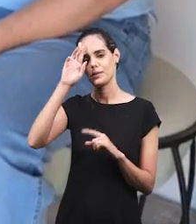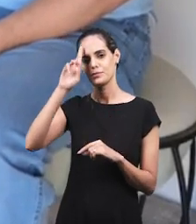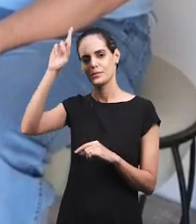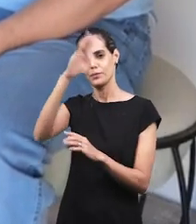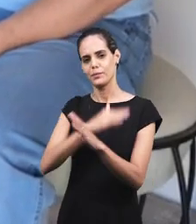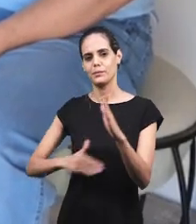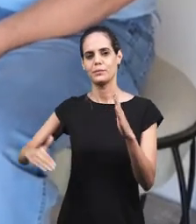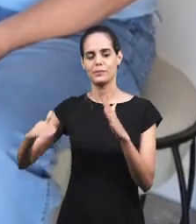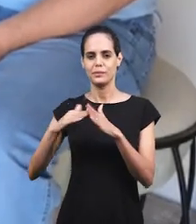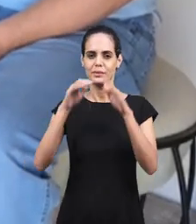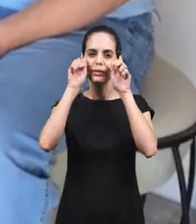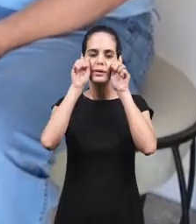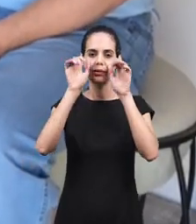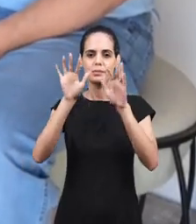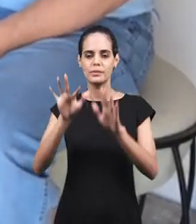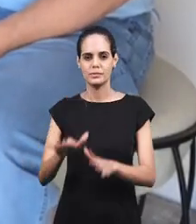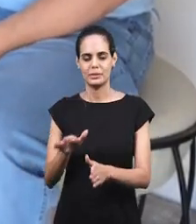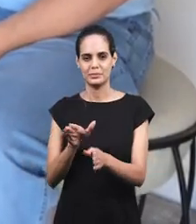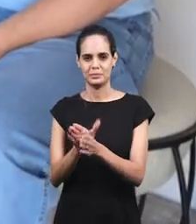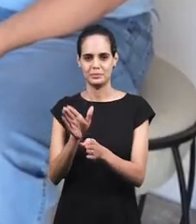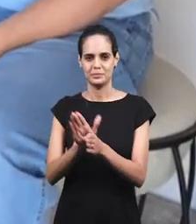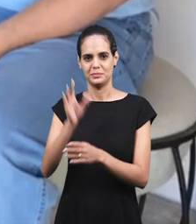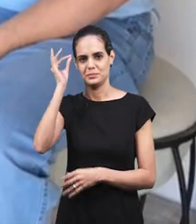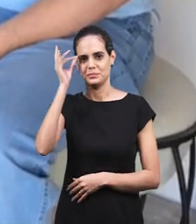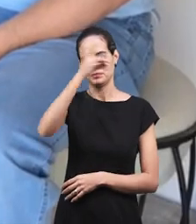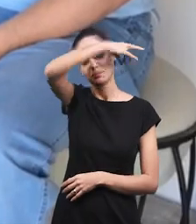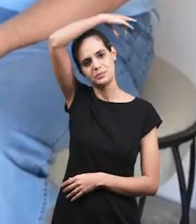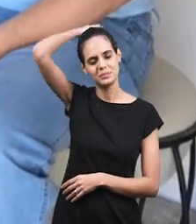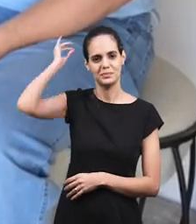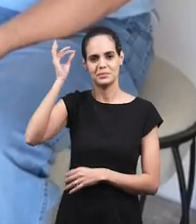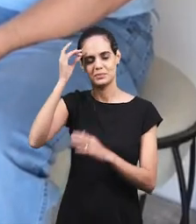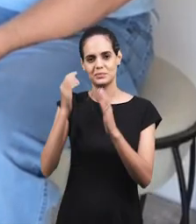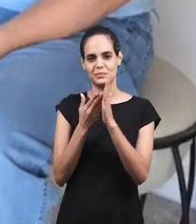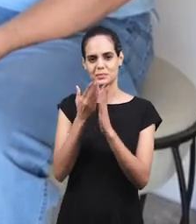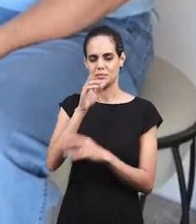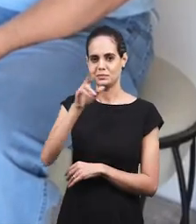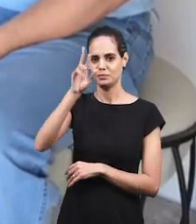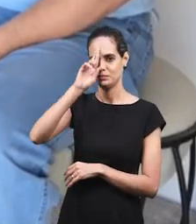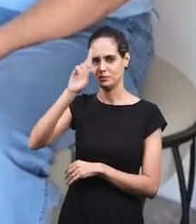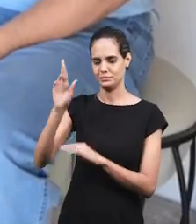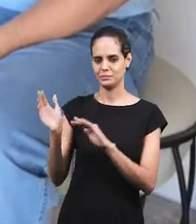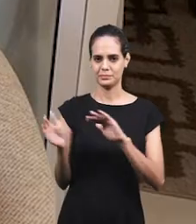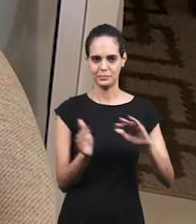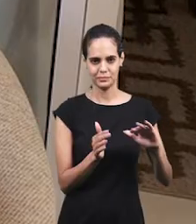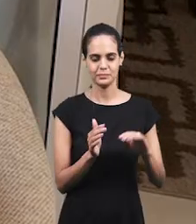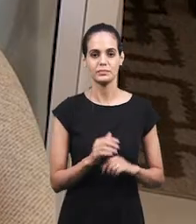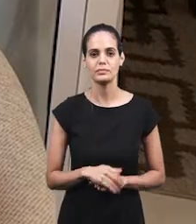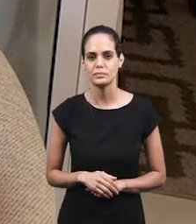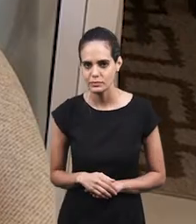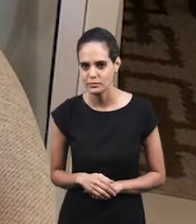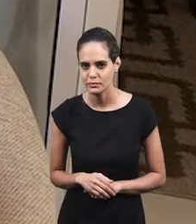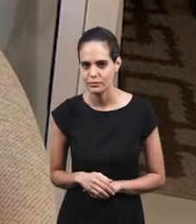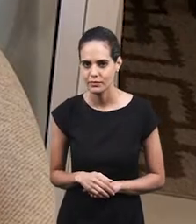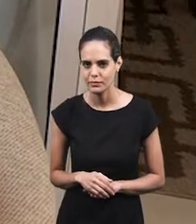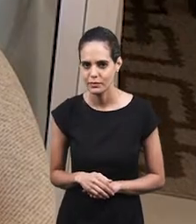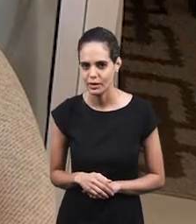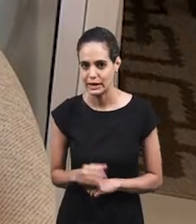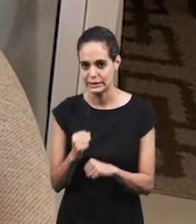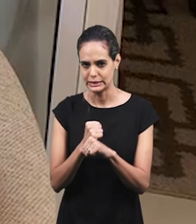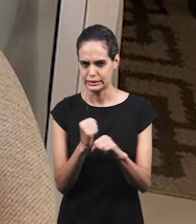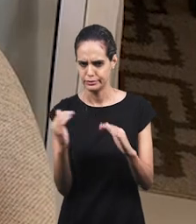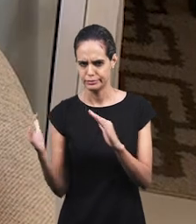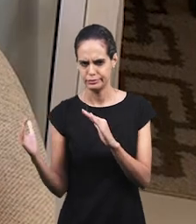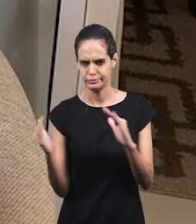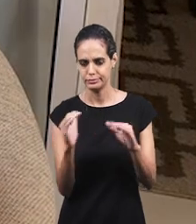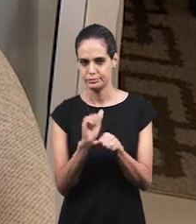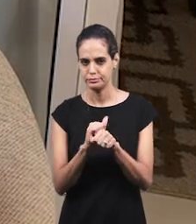tem nos abençoado, tem nos dado a direção certa do Espírito Santo. Louvado seja o nome do Senhor por isso. Neste ano, devido à